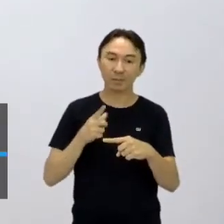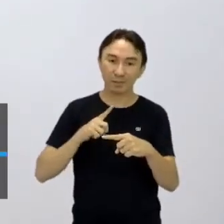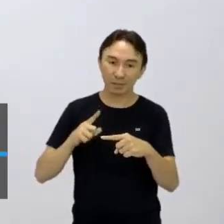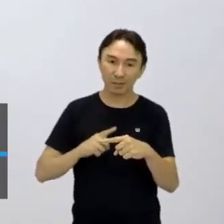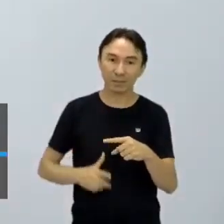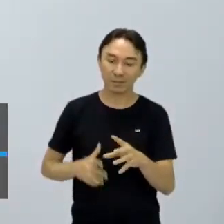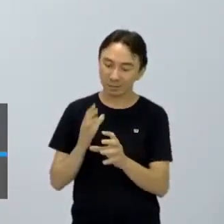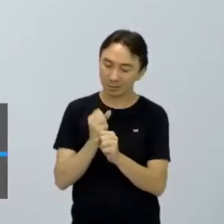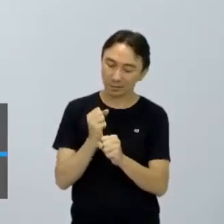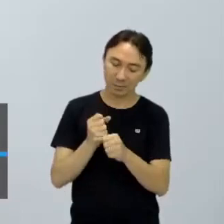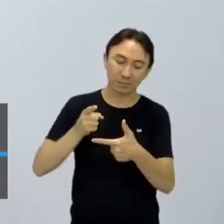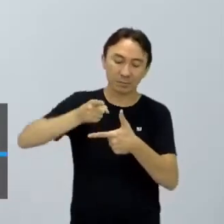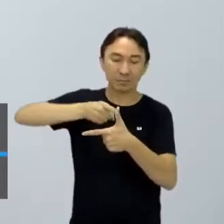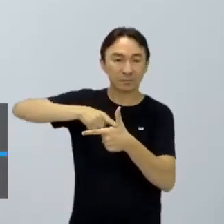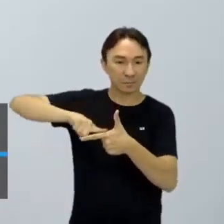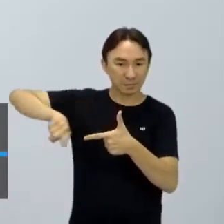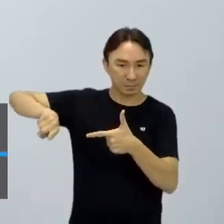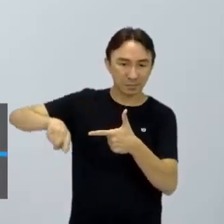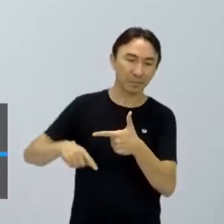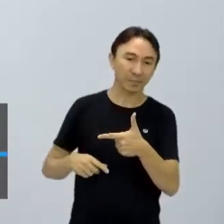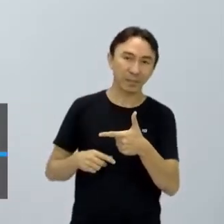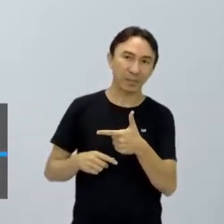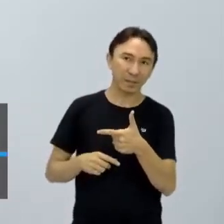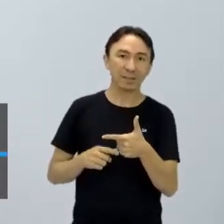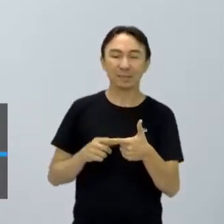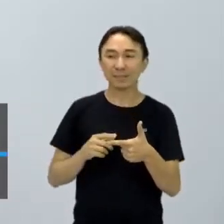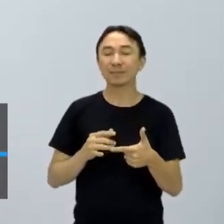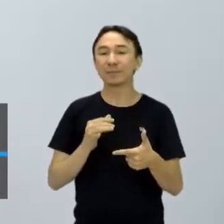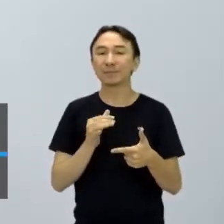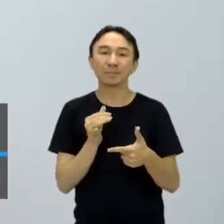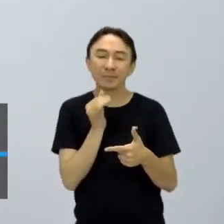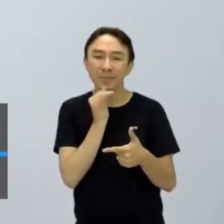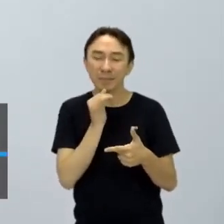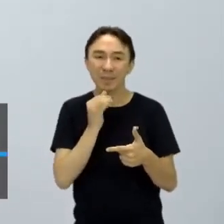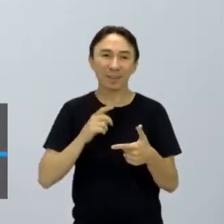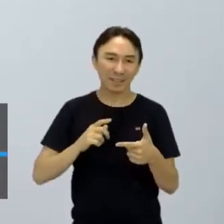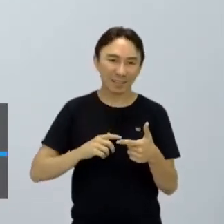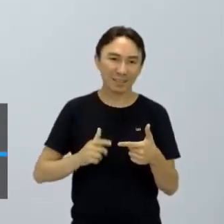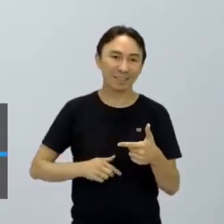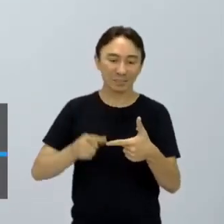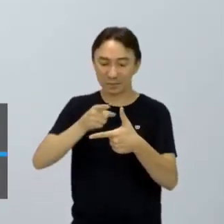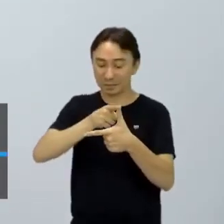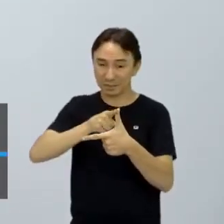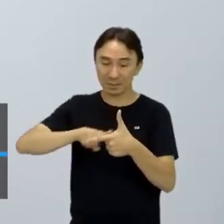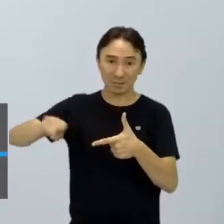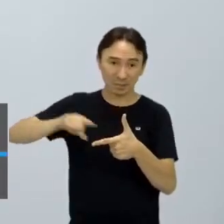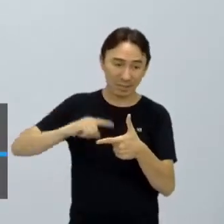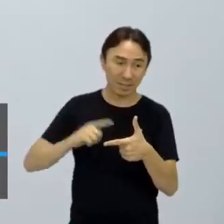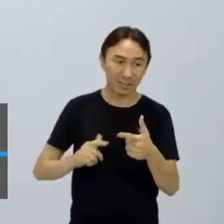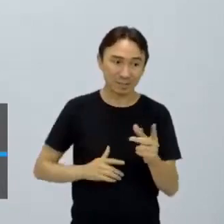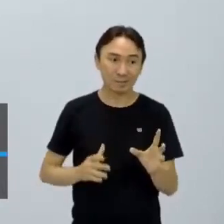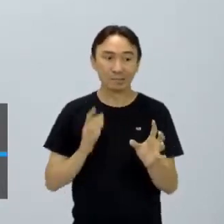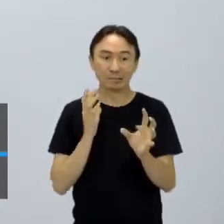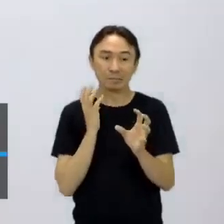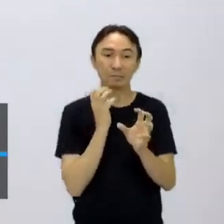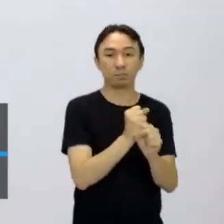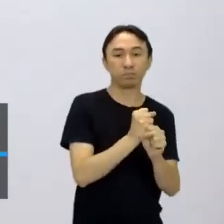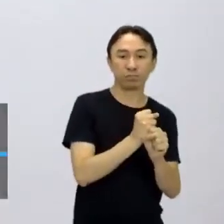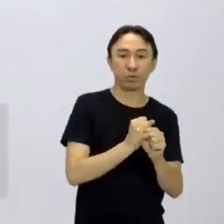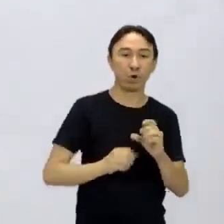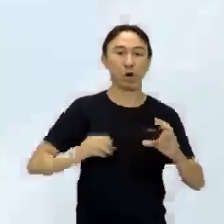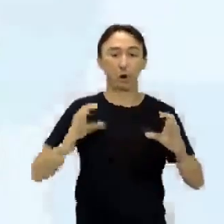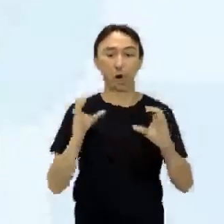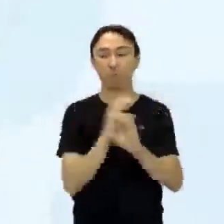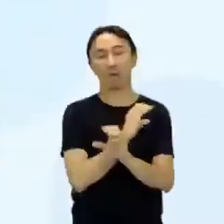aquelas divisões quebradas, né, que o resultado não é um número inteiro, tá bom? Vamos dar uma olhadinha então, qual é o nosso objetivo hoje,